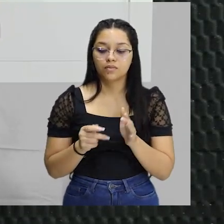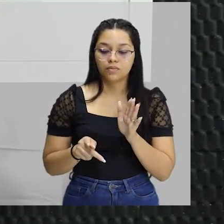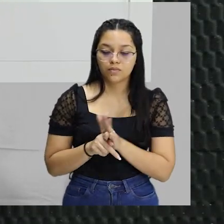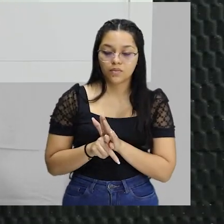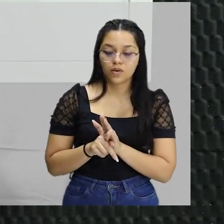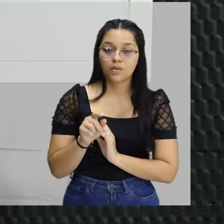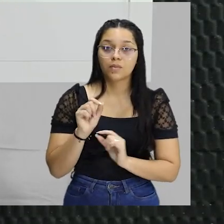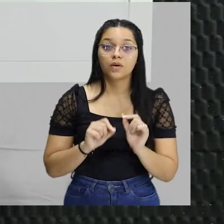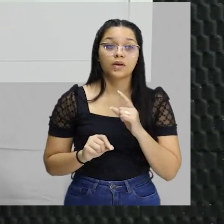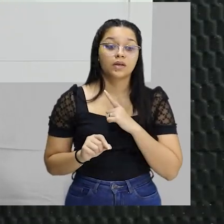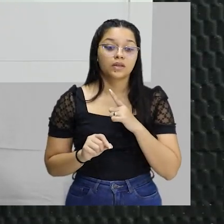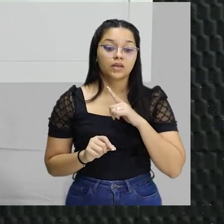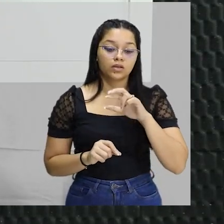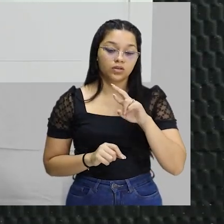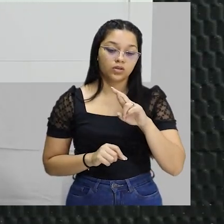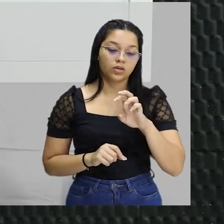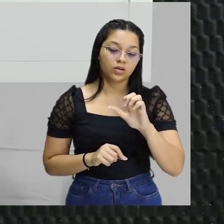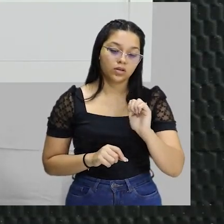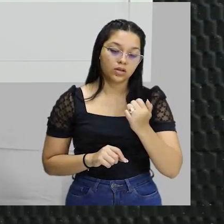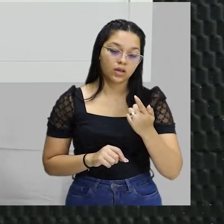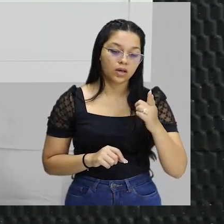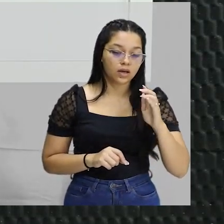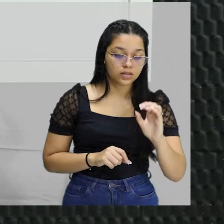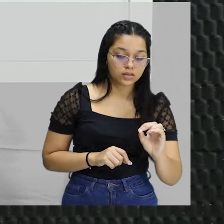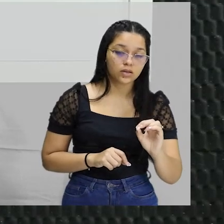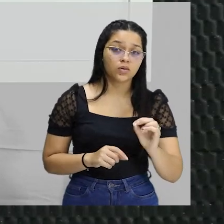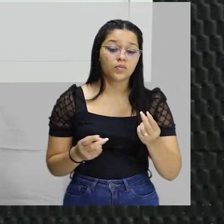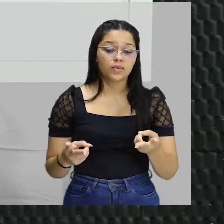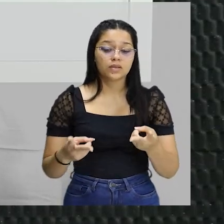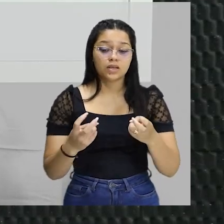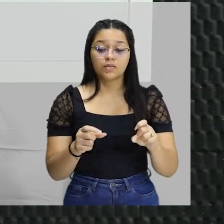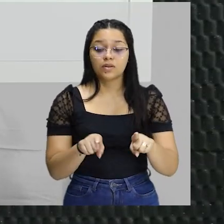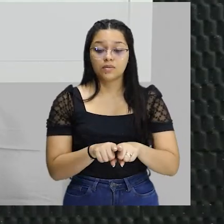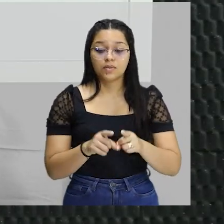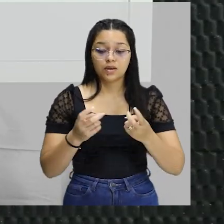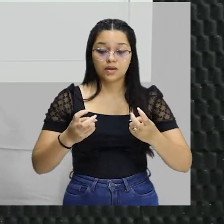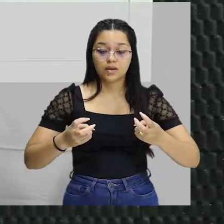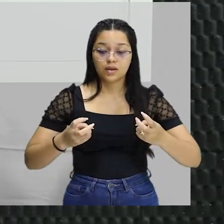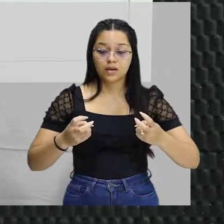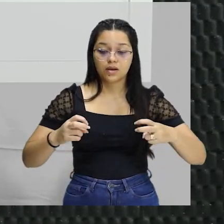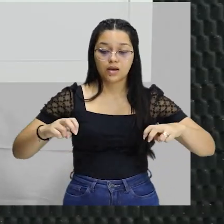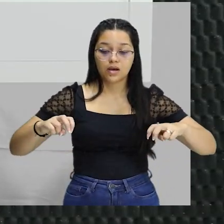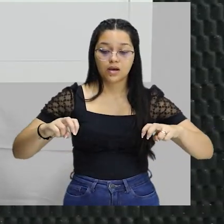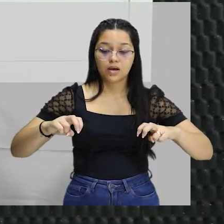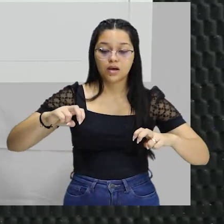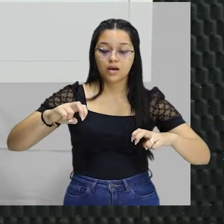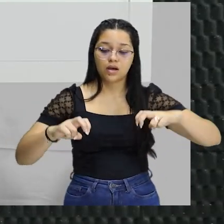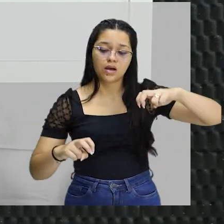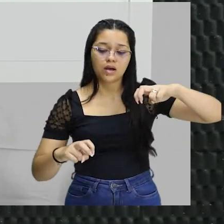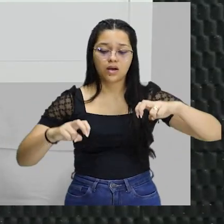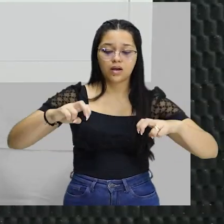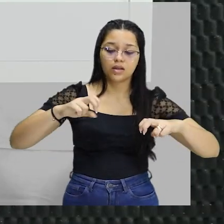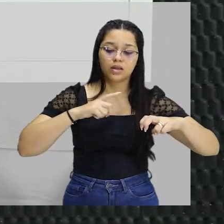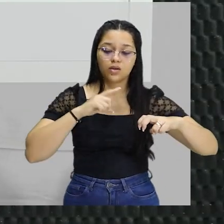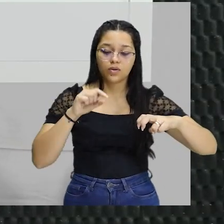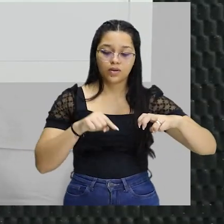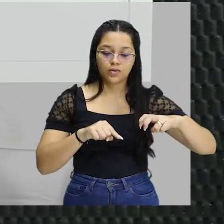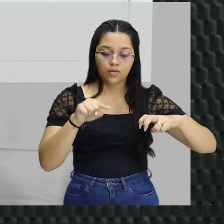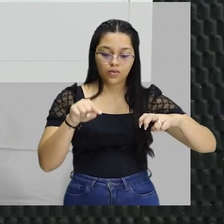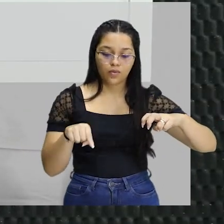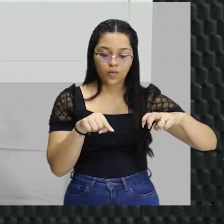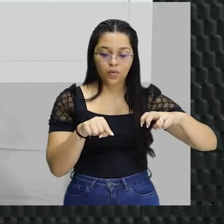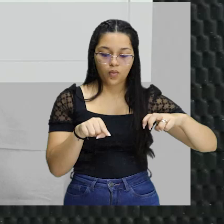ação, serão forças de reação. Percebam que a gangorra ela está sobre um apoio. E este apoio ele vai